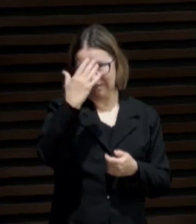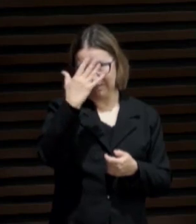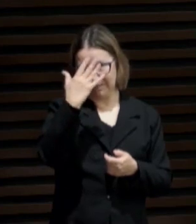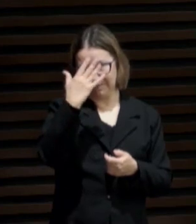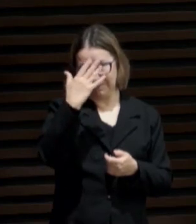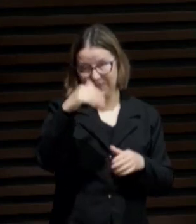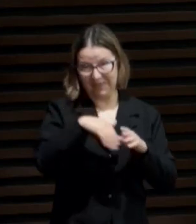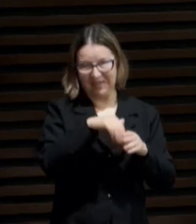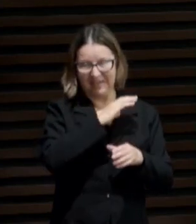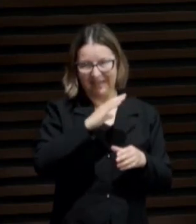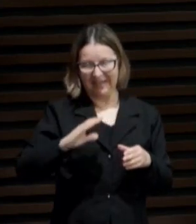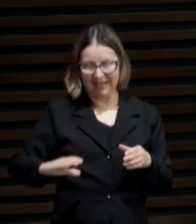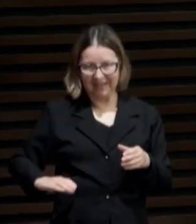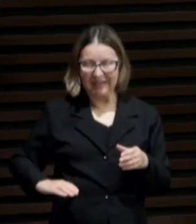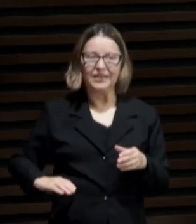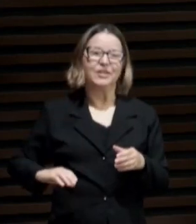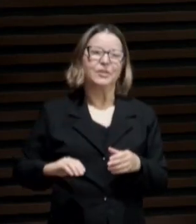em Cristo nós vamos ver isso,